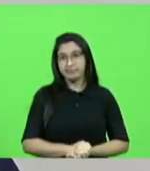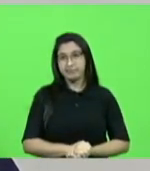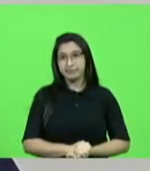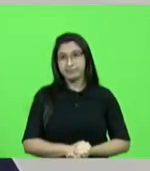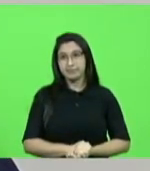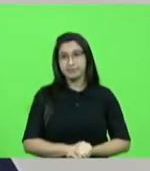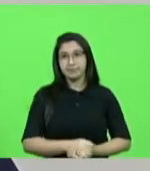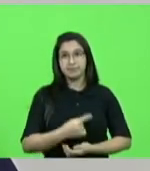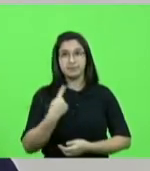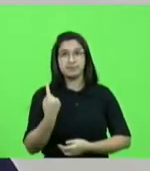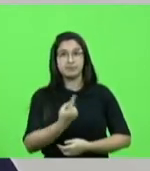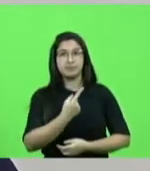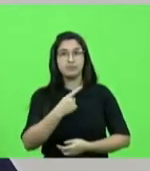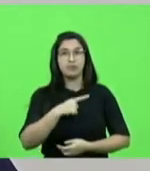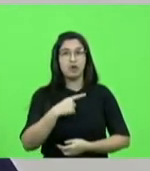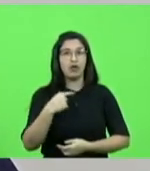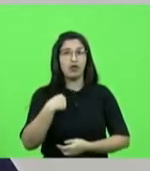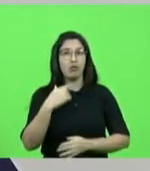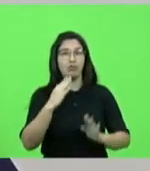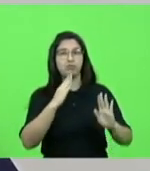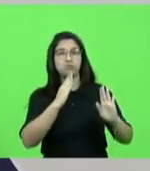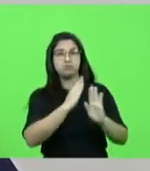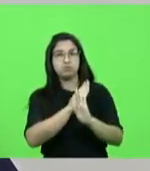Nós tivemos, na minha avaliação,